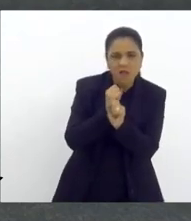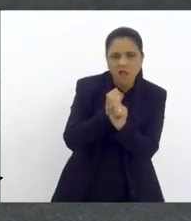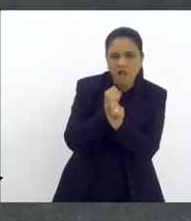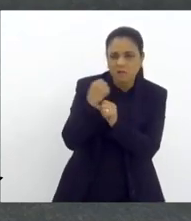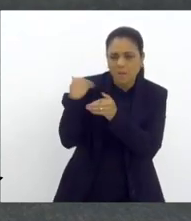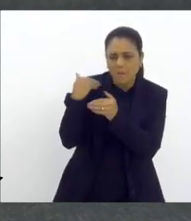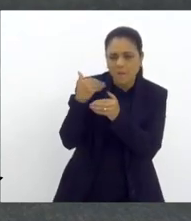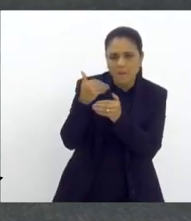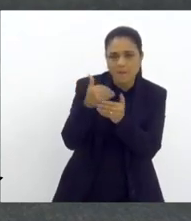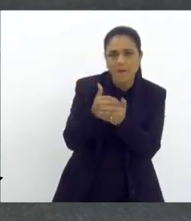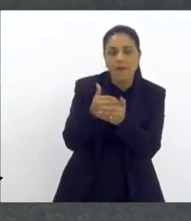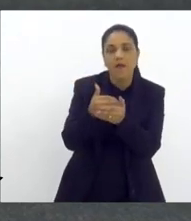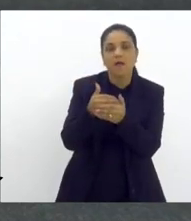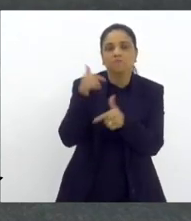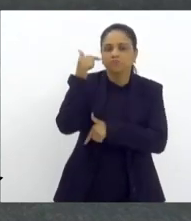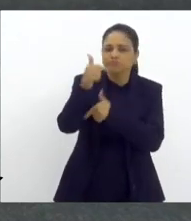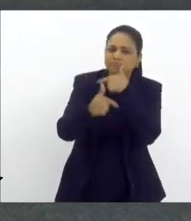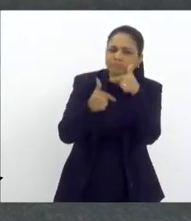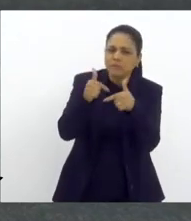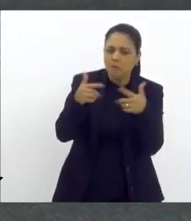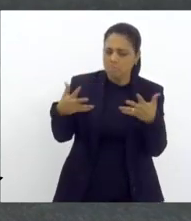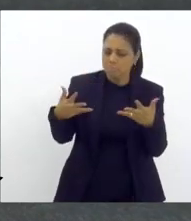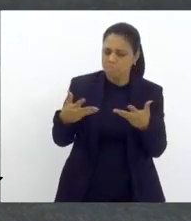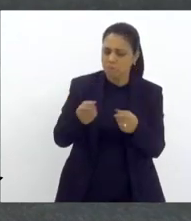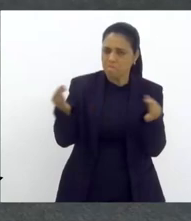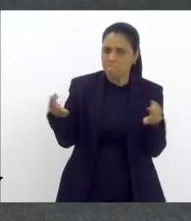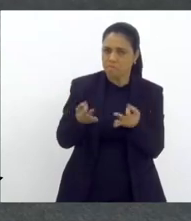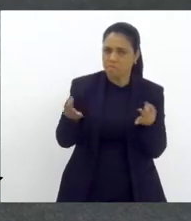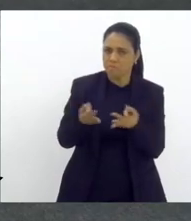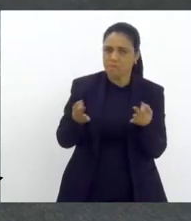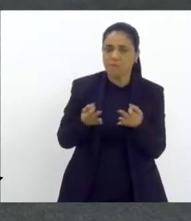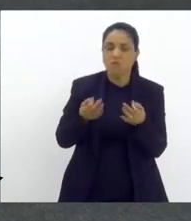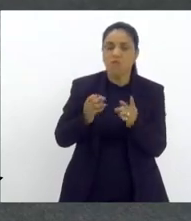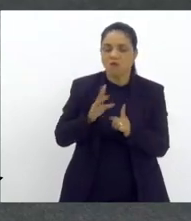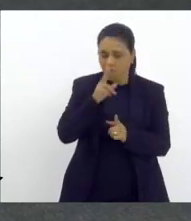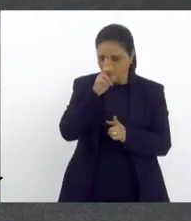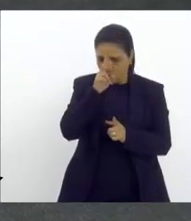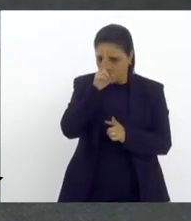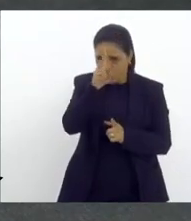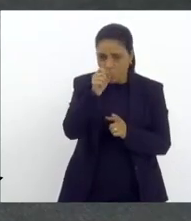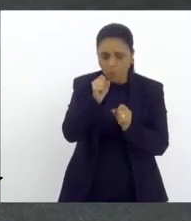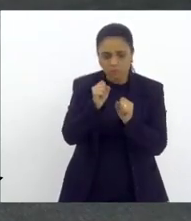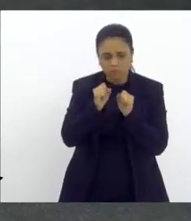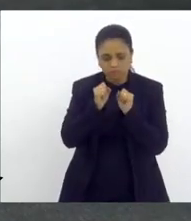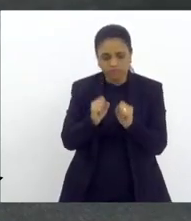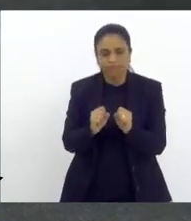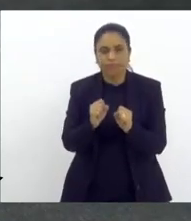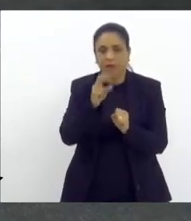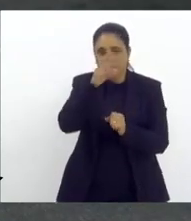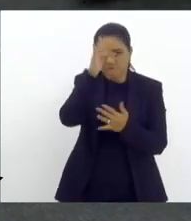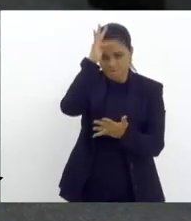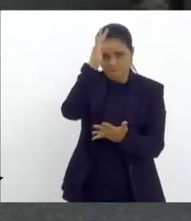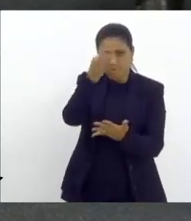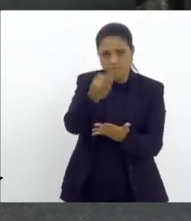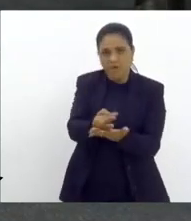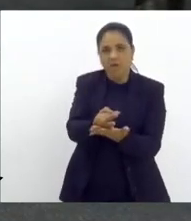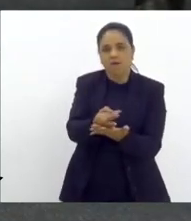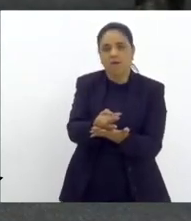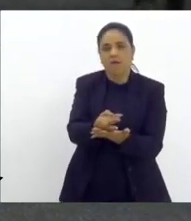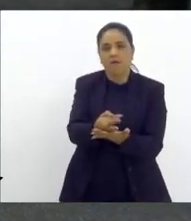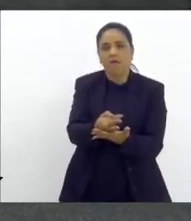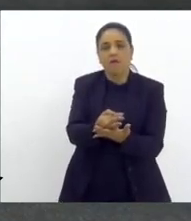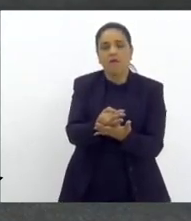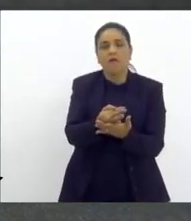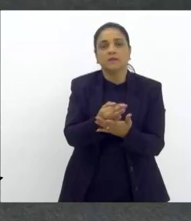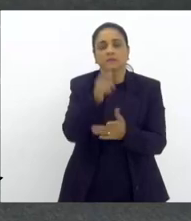um trabalho eficaz no fortalecimento da Fé dos católicos nesse país